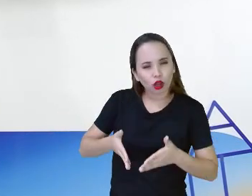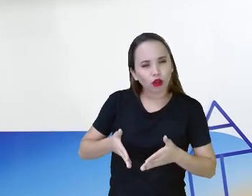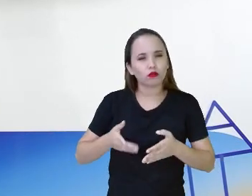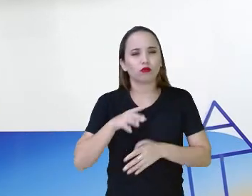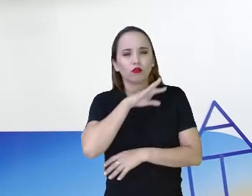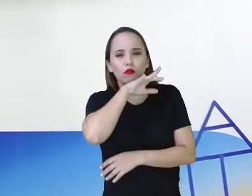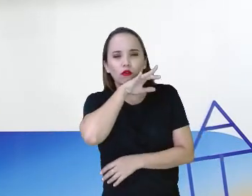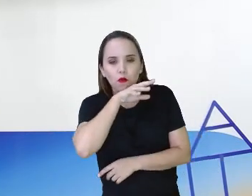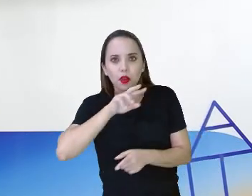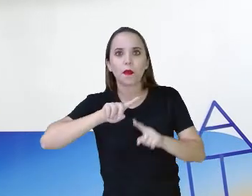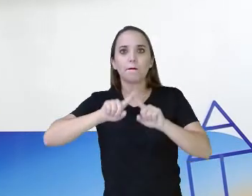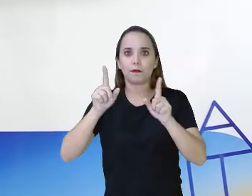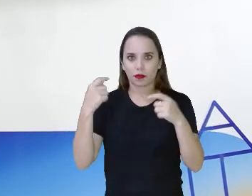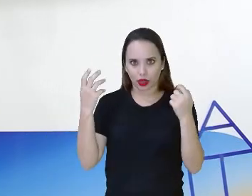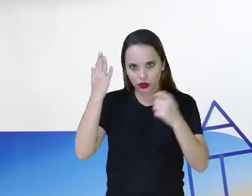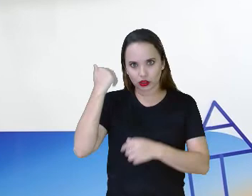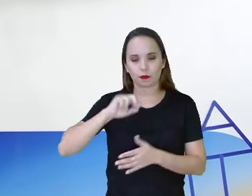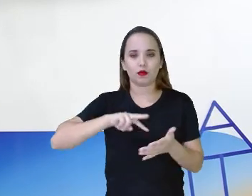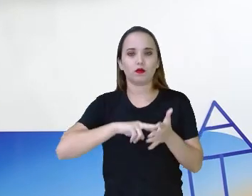deles.